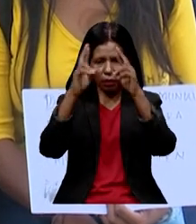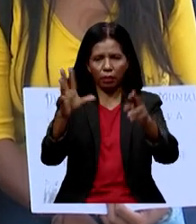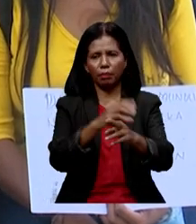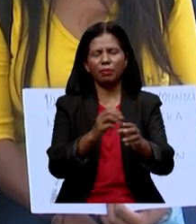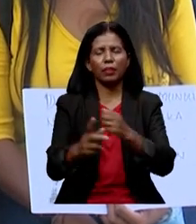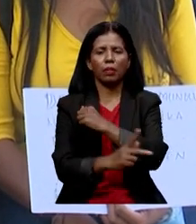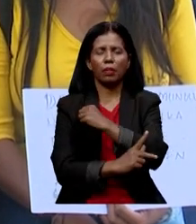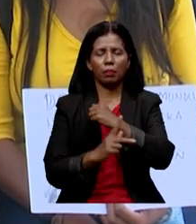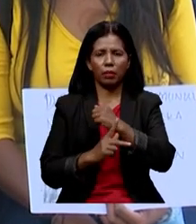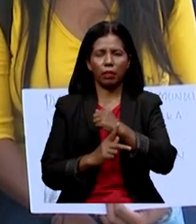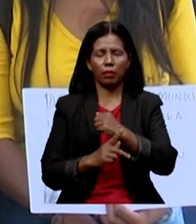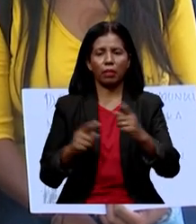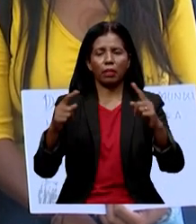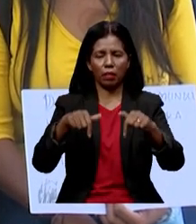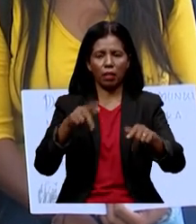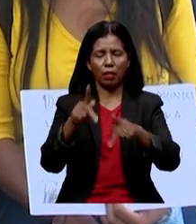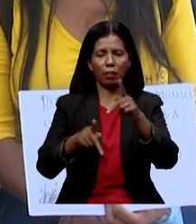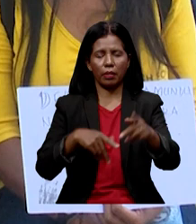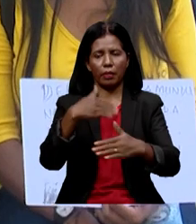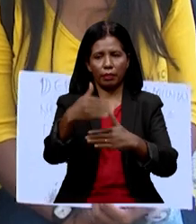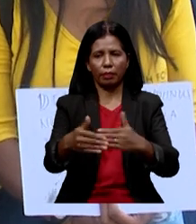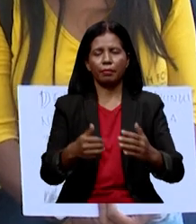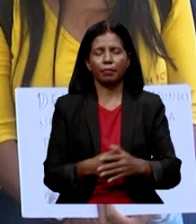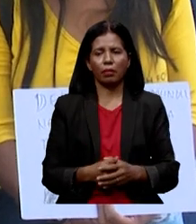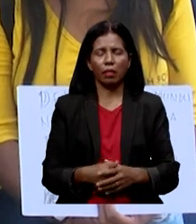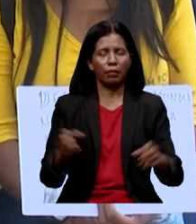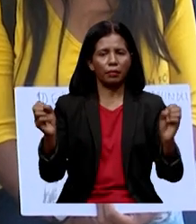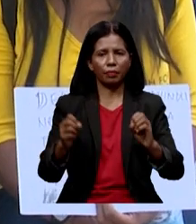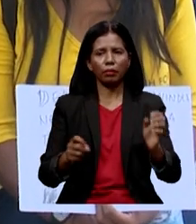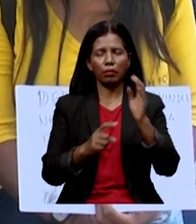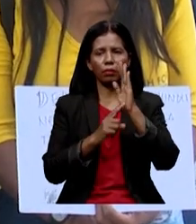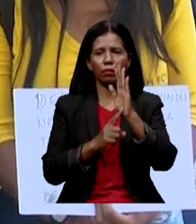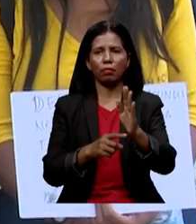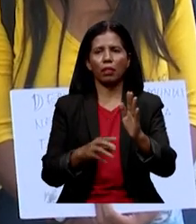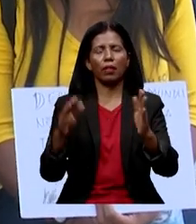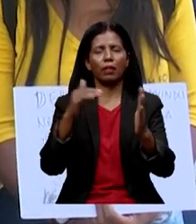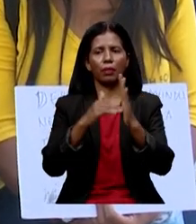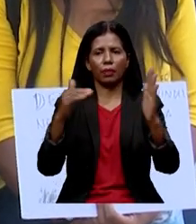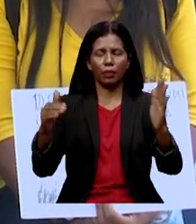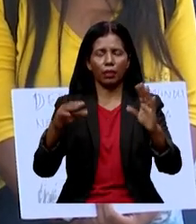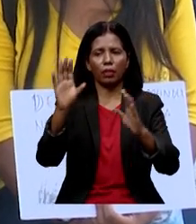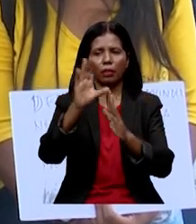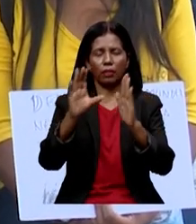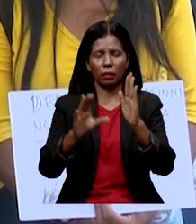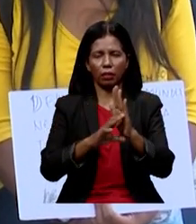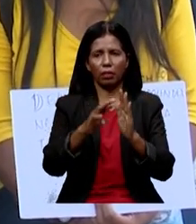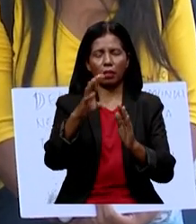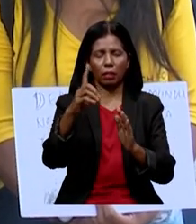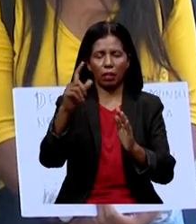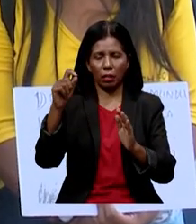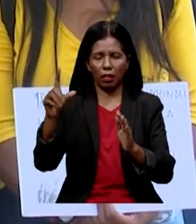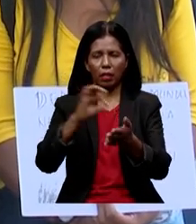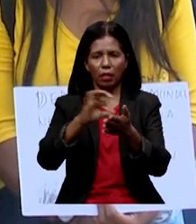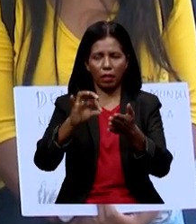corrupção legal, e a povo irané, niawin. Nebe la refleta ka contra constituição República Democrática Timor-Leste, nebe